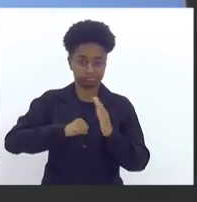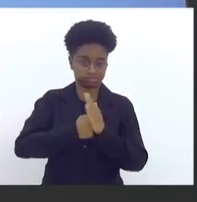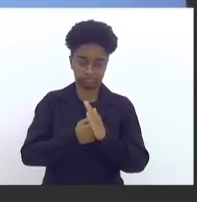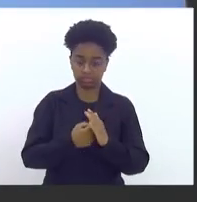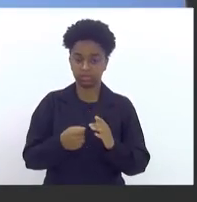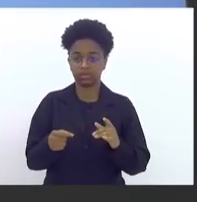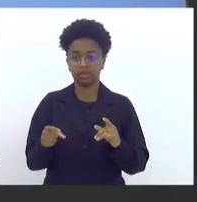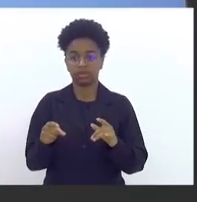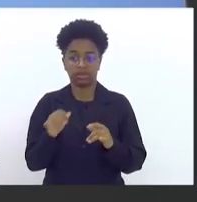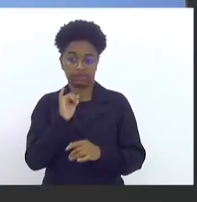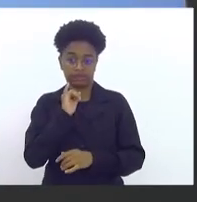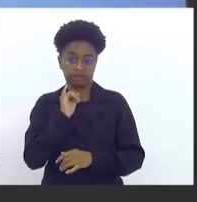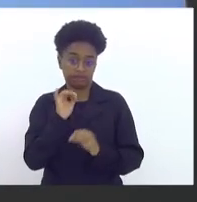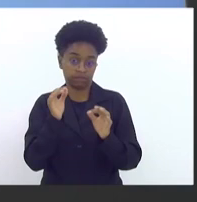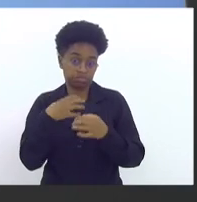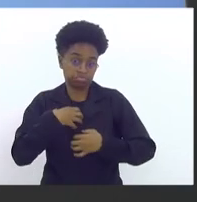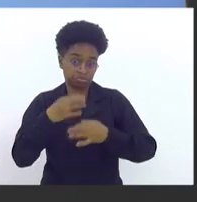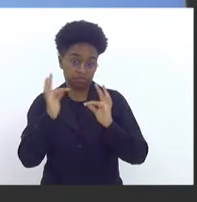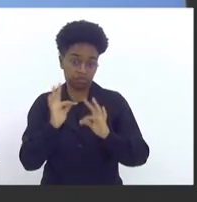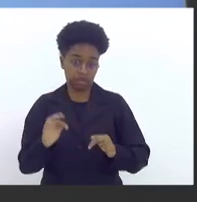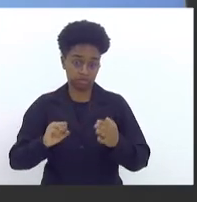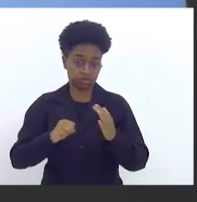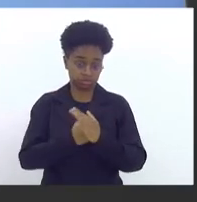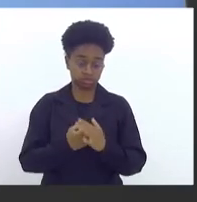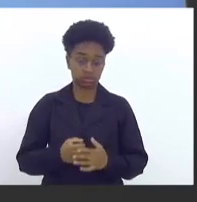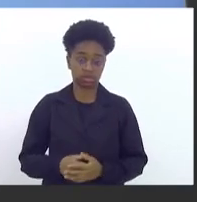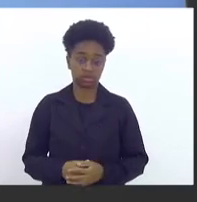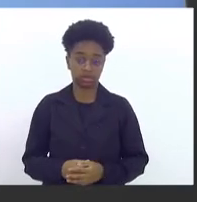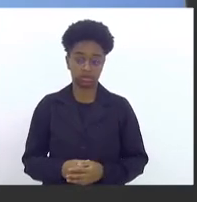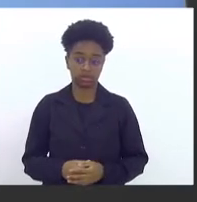felizmente que é